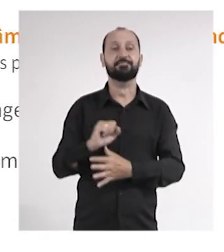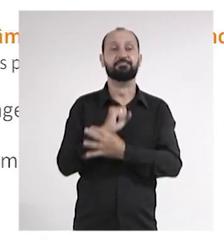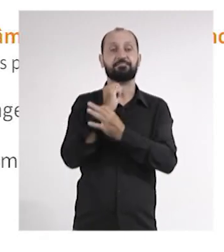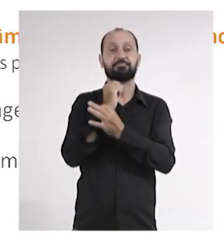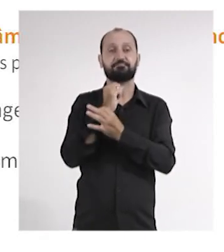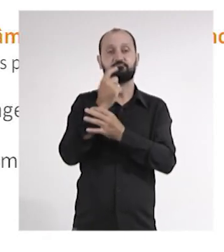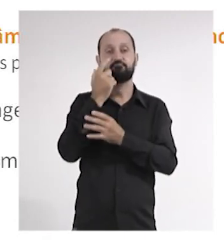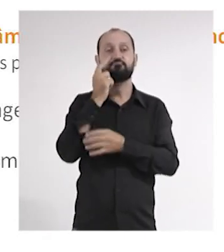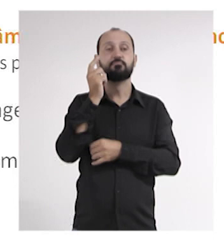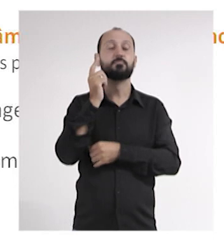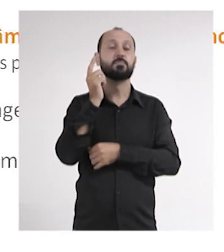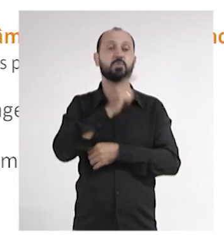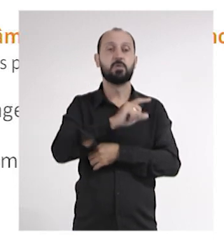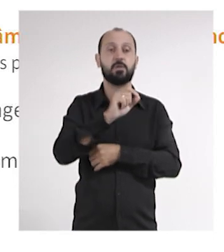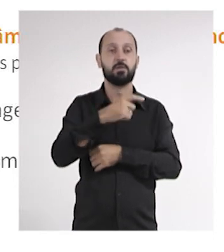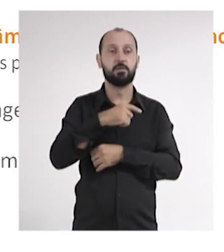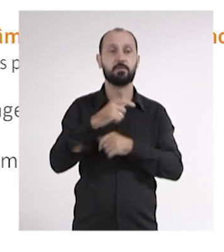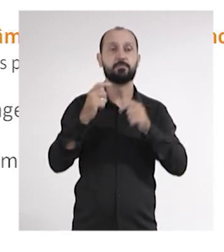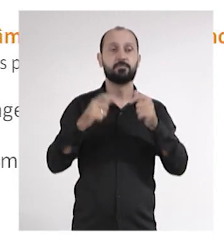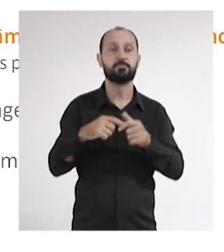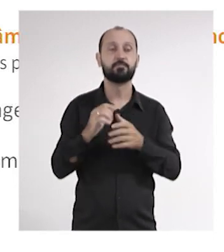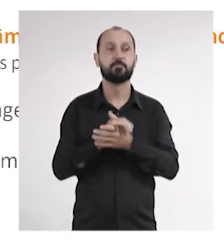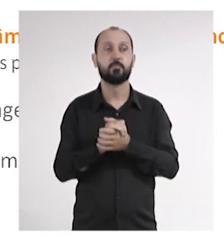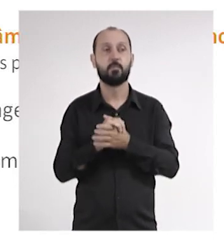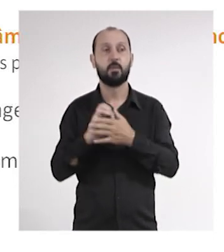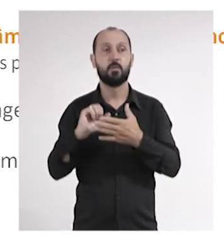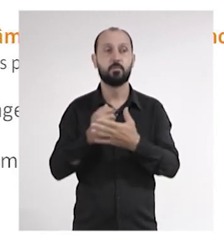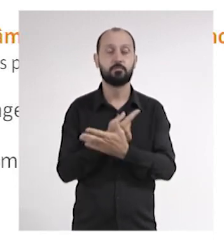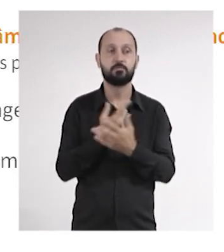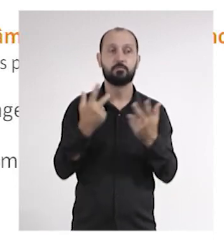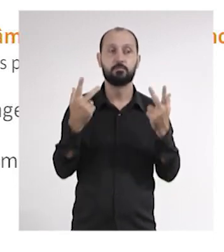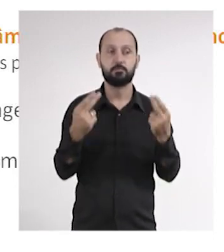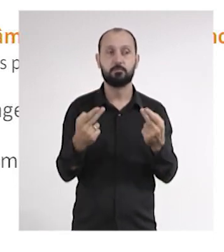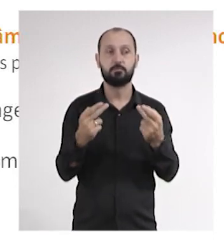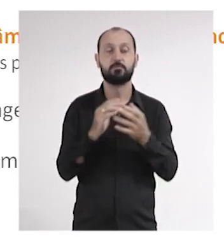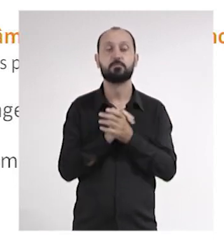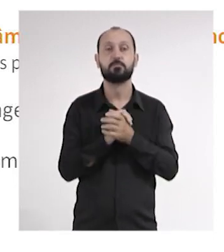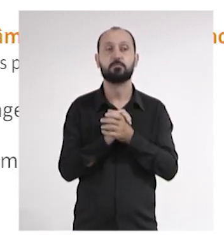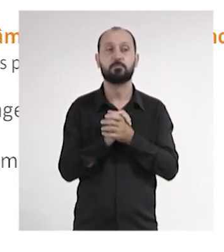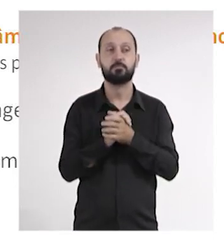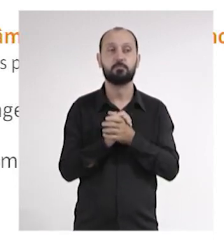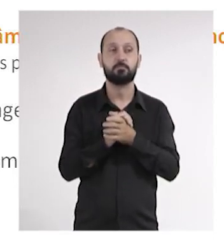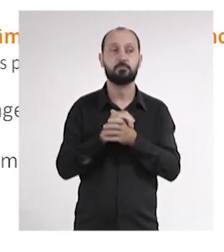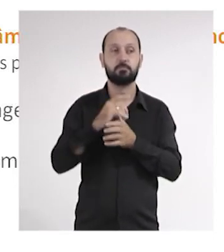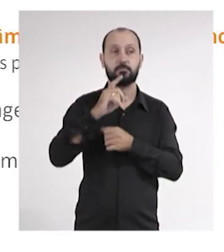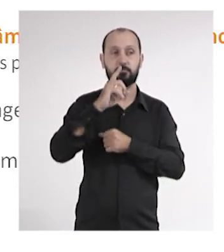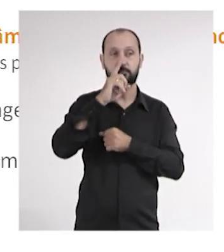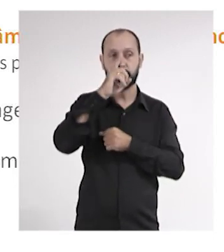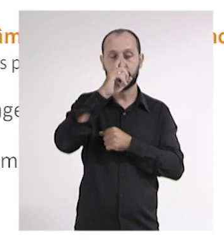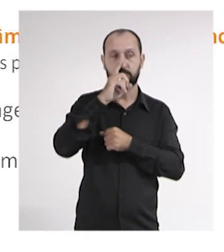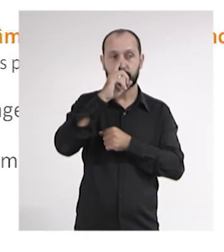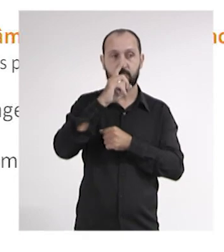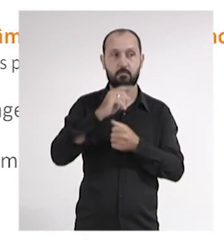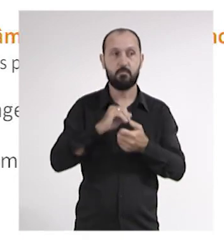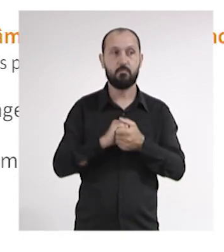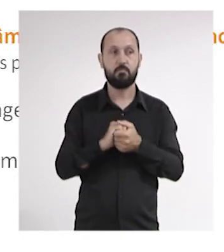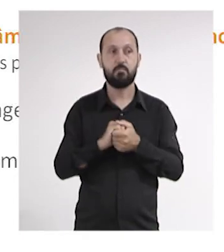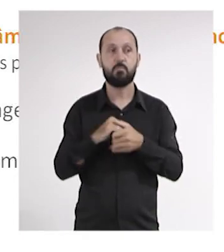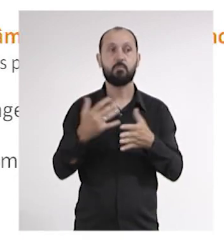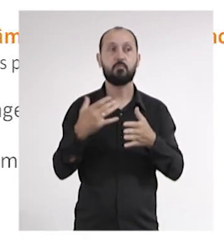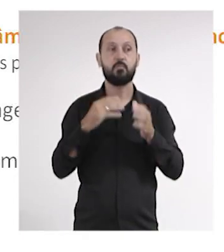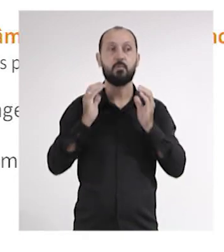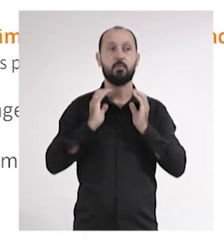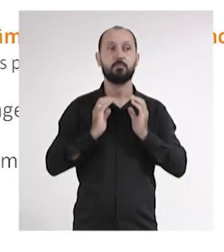a viabilidade do negócio. O mesmo acontece, obviamente, em relação aos riscos de receita. O comportamento